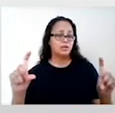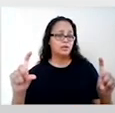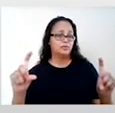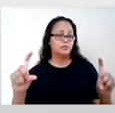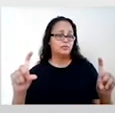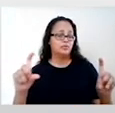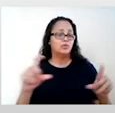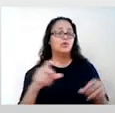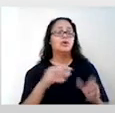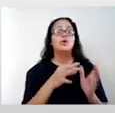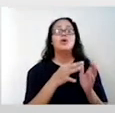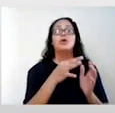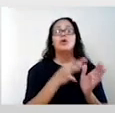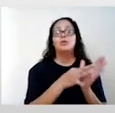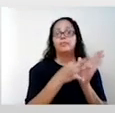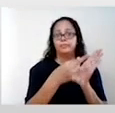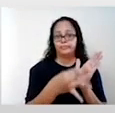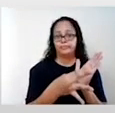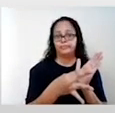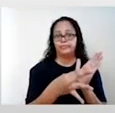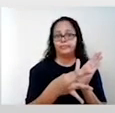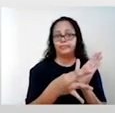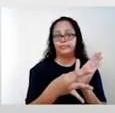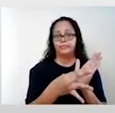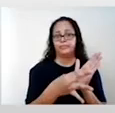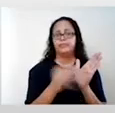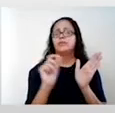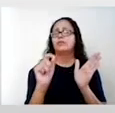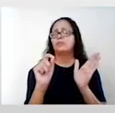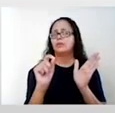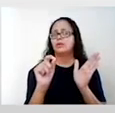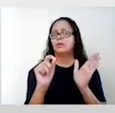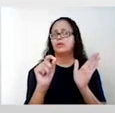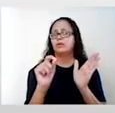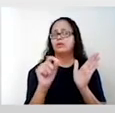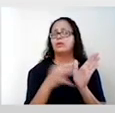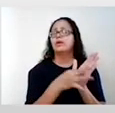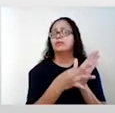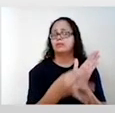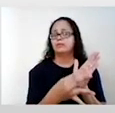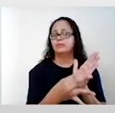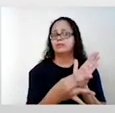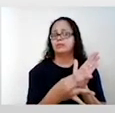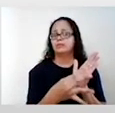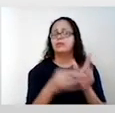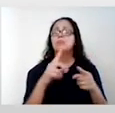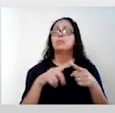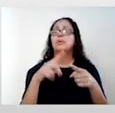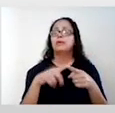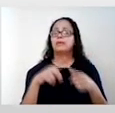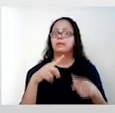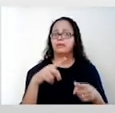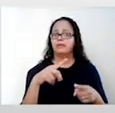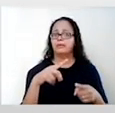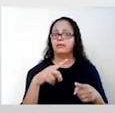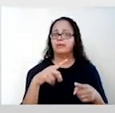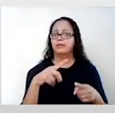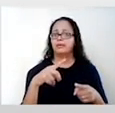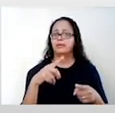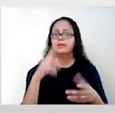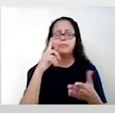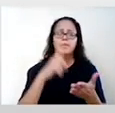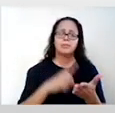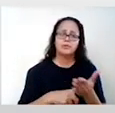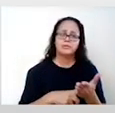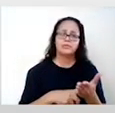os argumentos para justificar a sua opinião. Que argumento que você daria para, eu penso isso, mas por quê? Que argumento você daria para comprovar que você